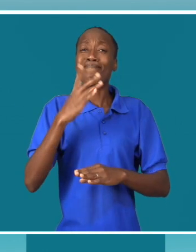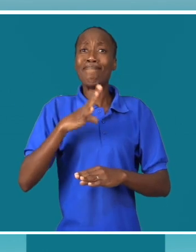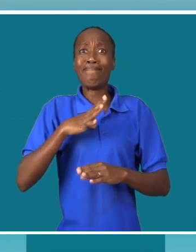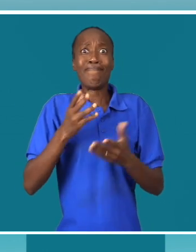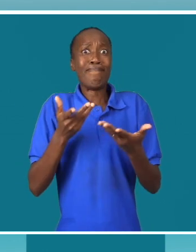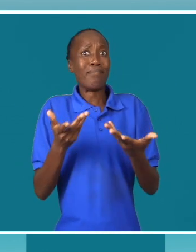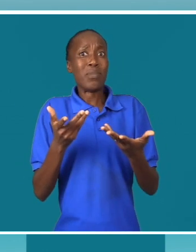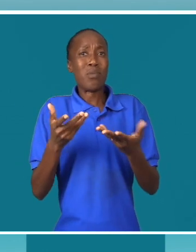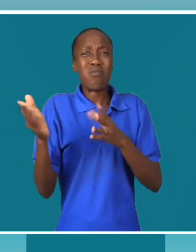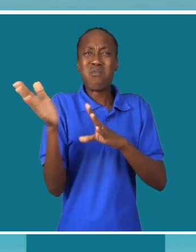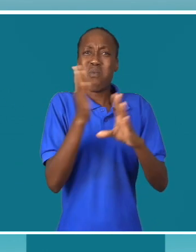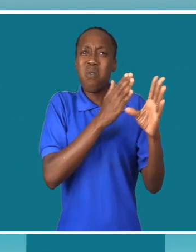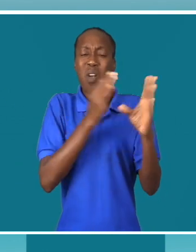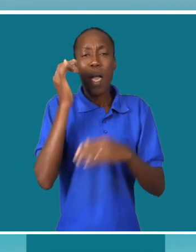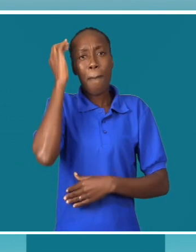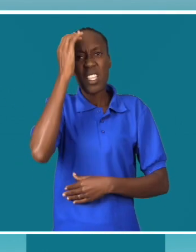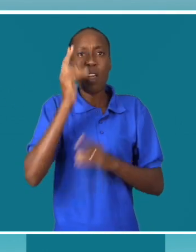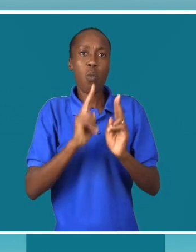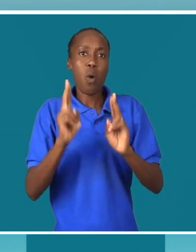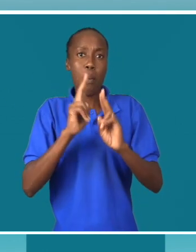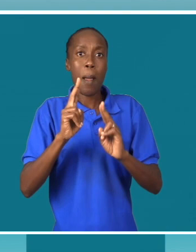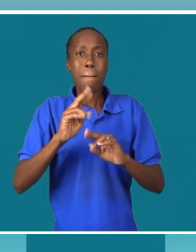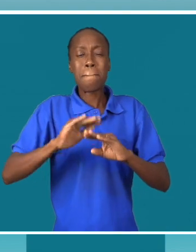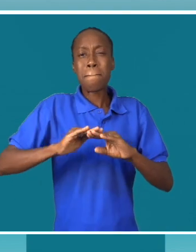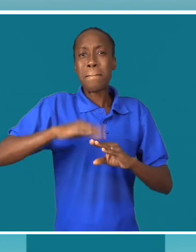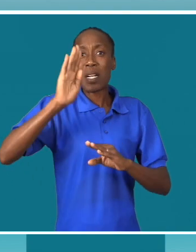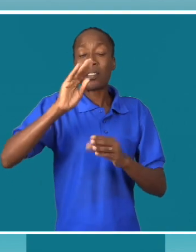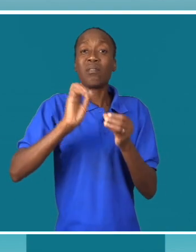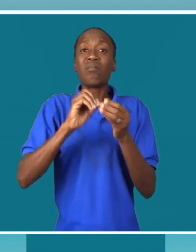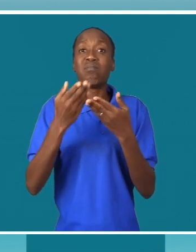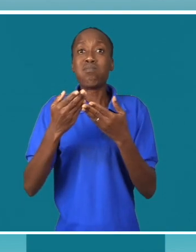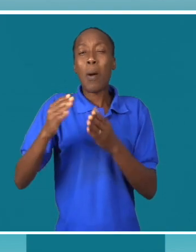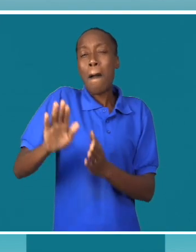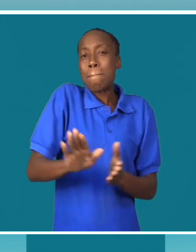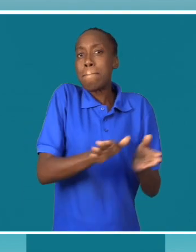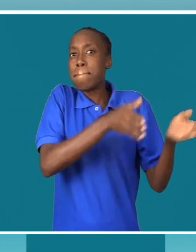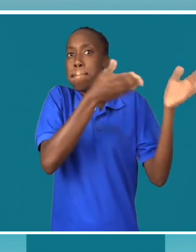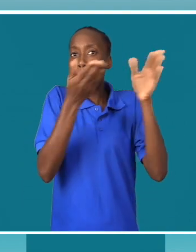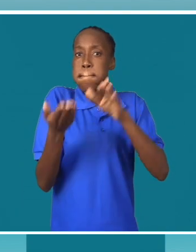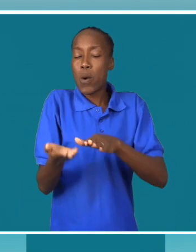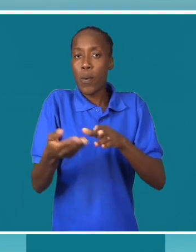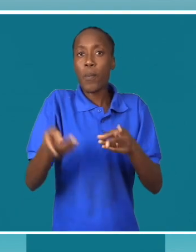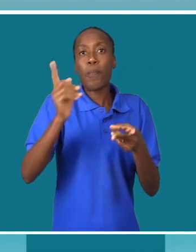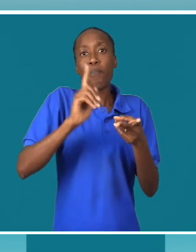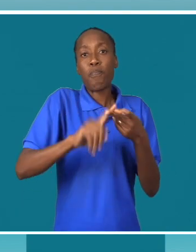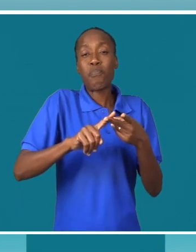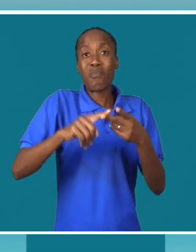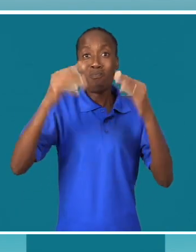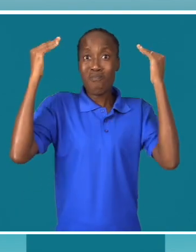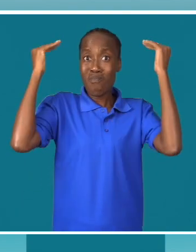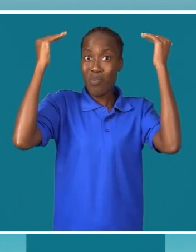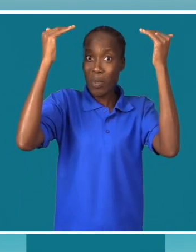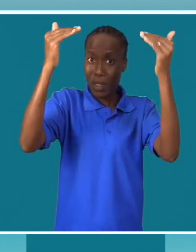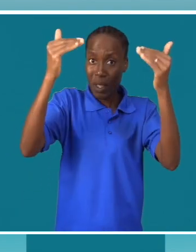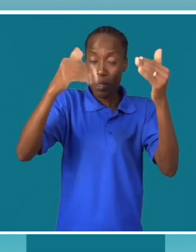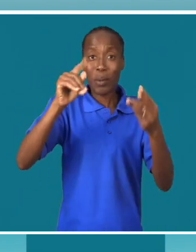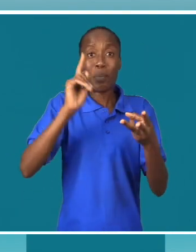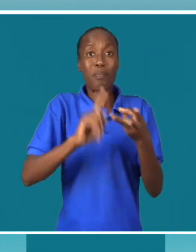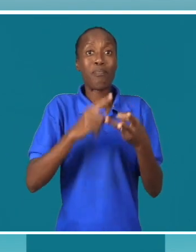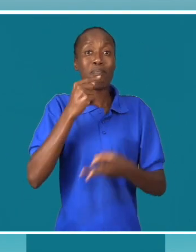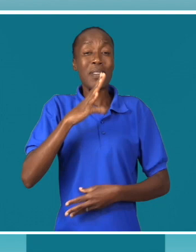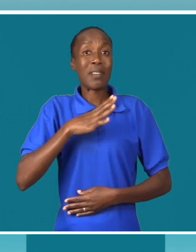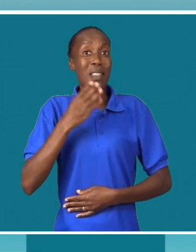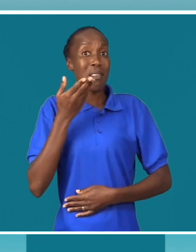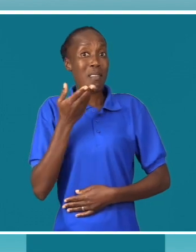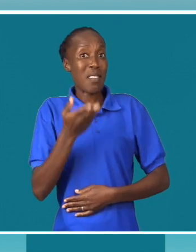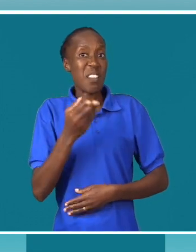uma vez, dois morados saíram outra. Nós dizemos, ah, uma ventania normal. Depois aqui caiu esse teto. Quando caiu esse teto,